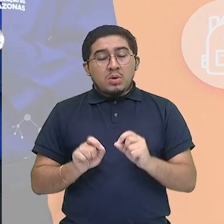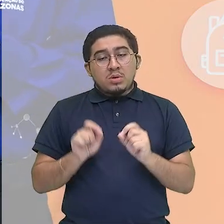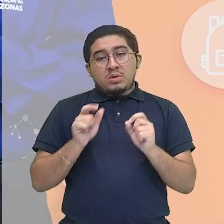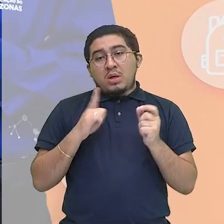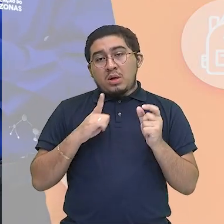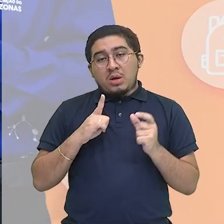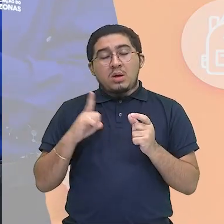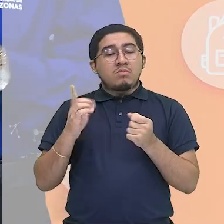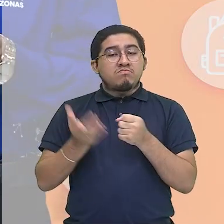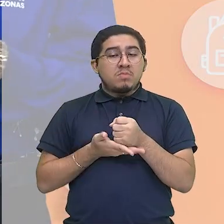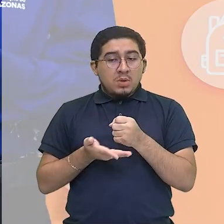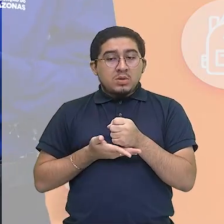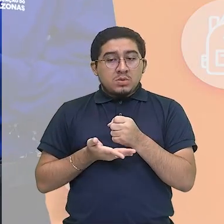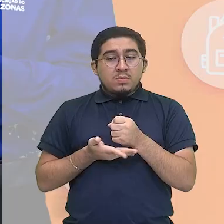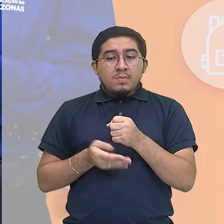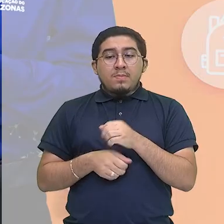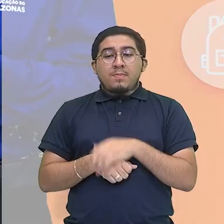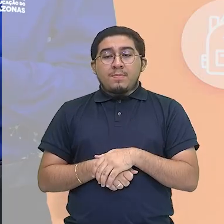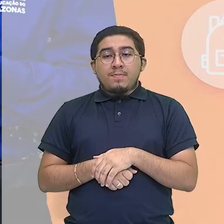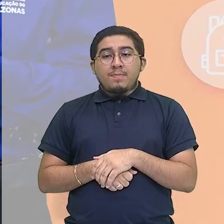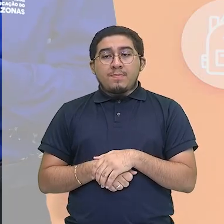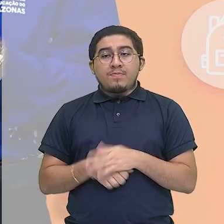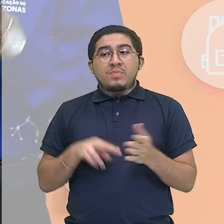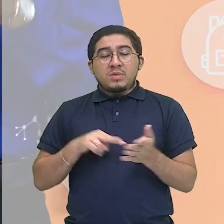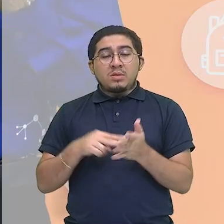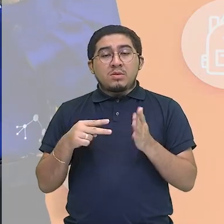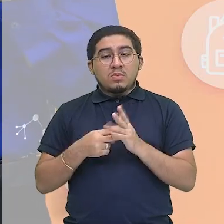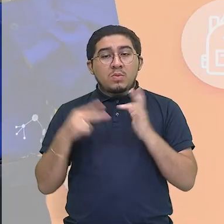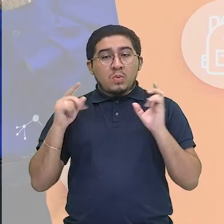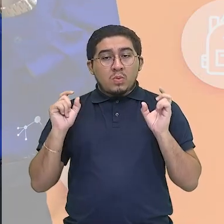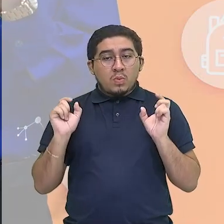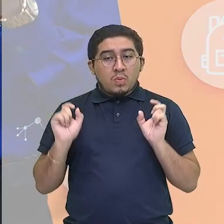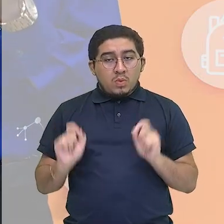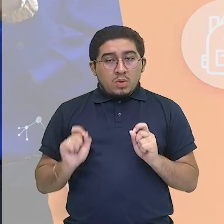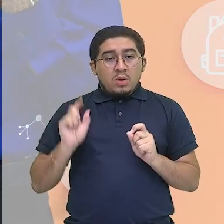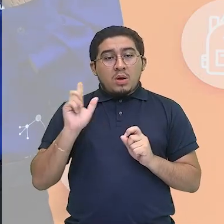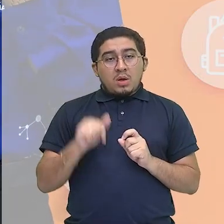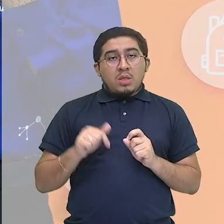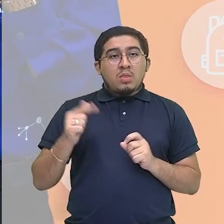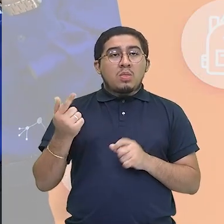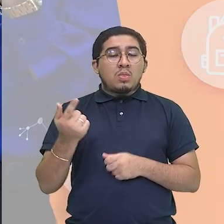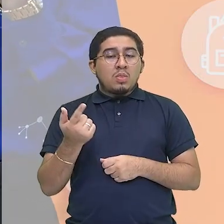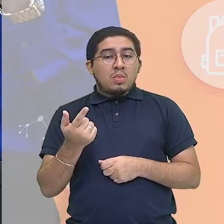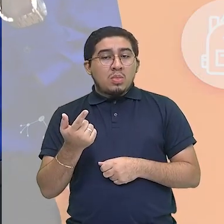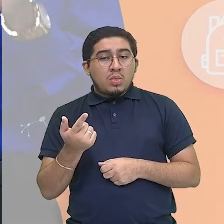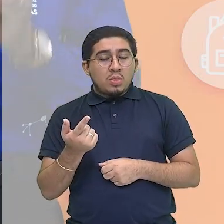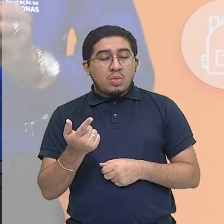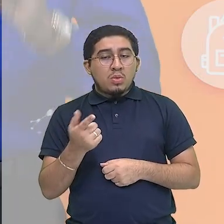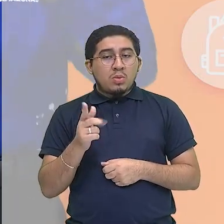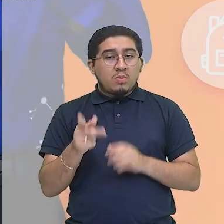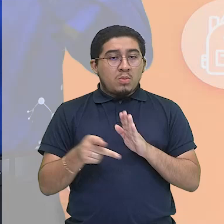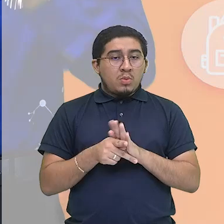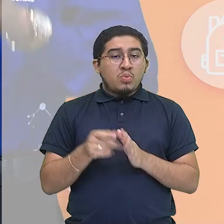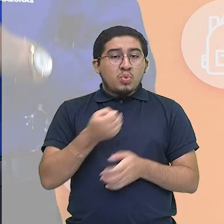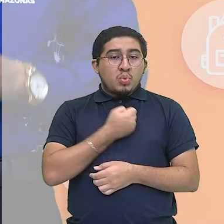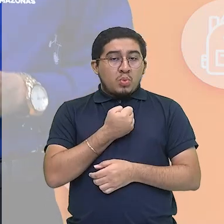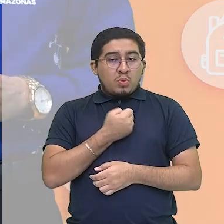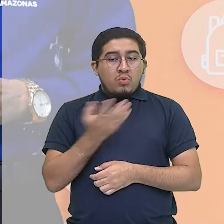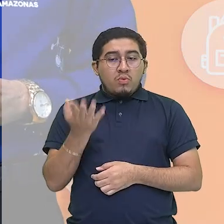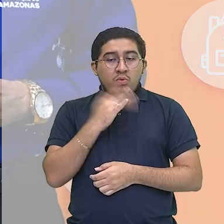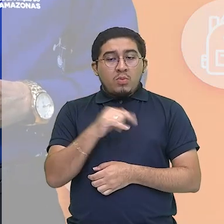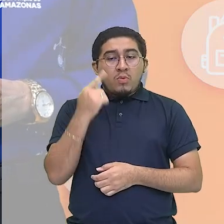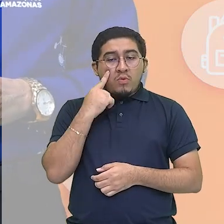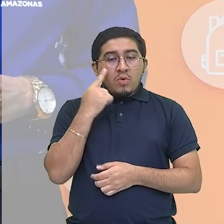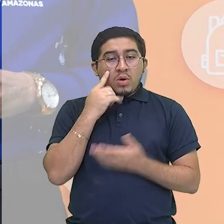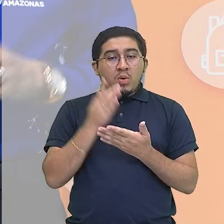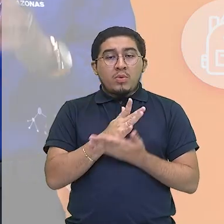e factuais. O que isso significa? São números, né? São números que estão lá. Vamos dar aqui